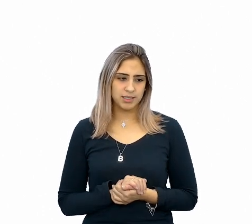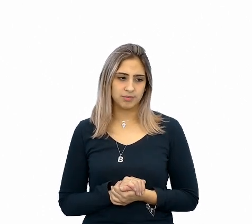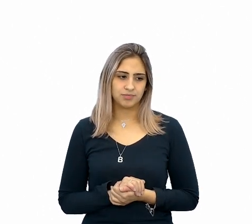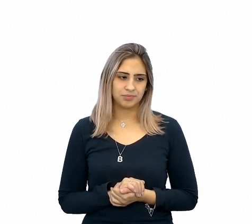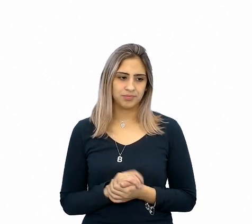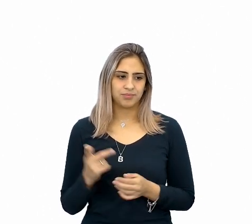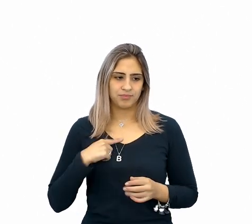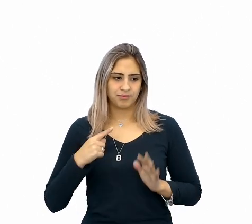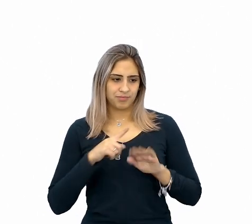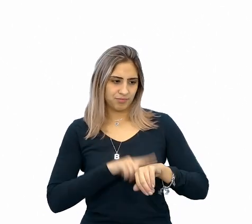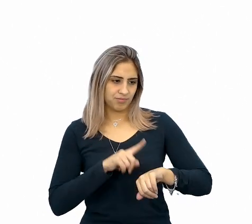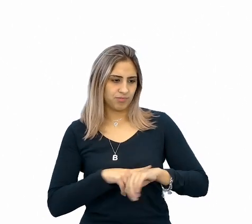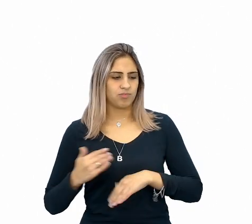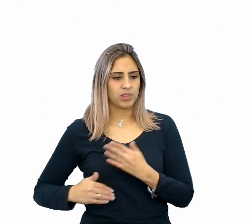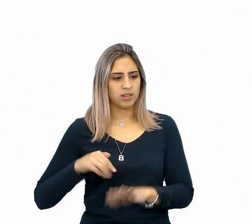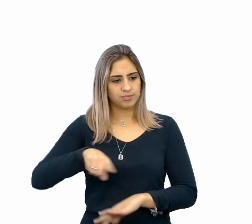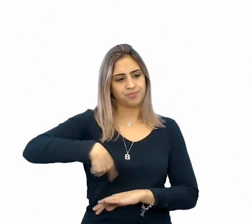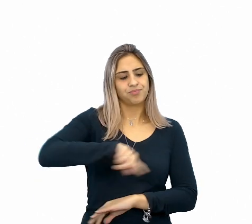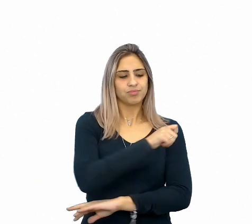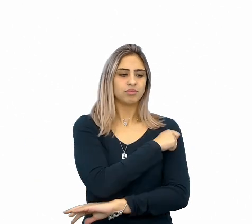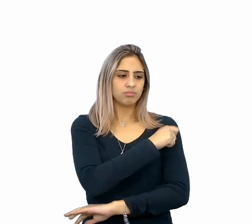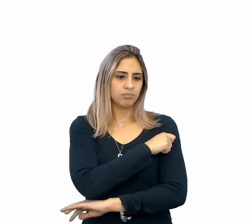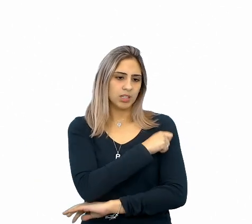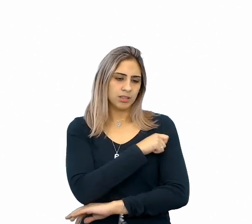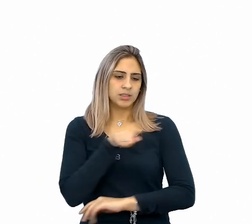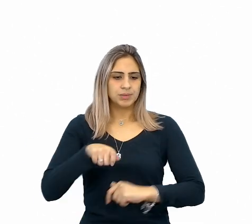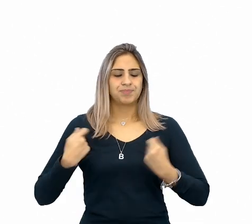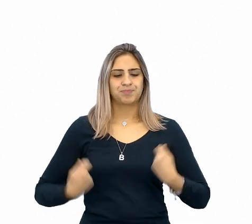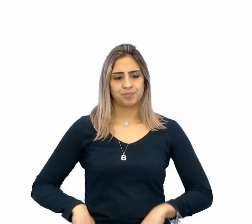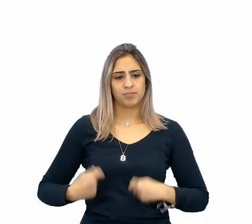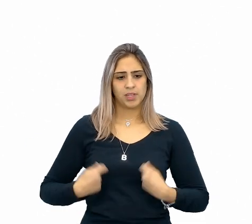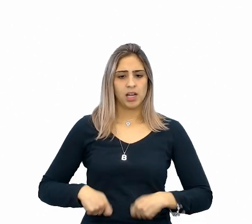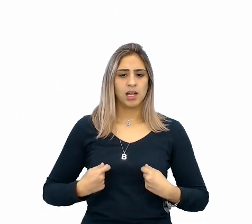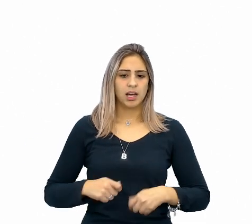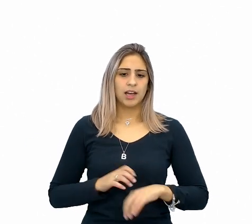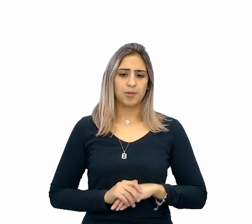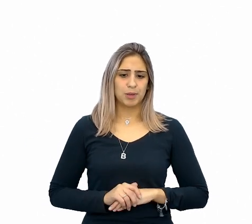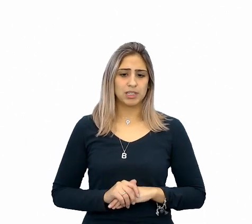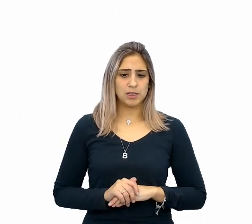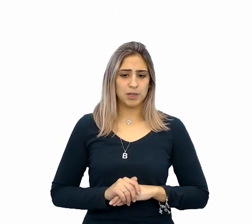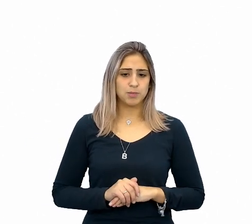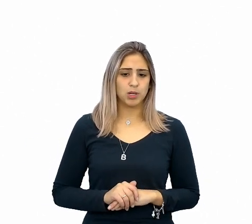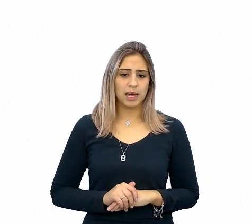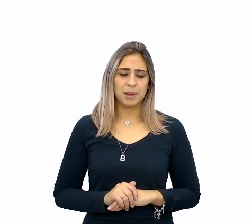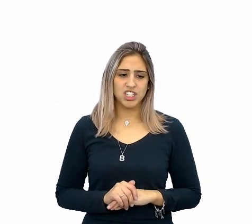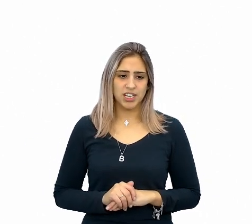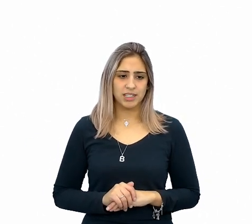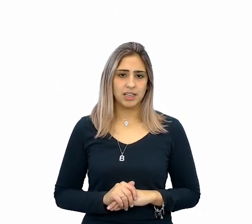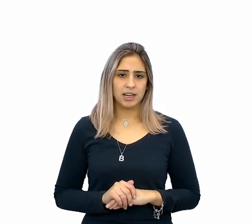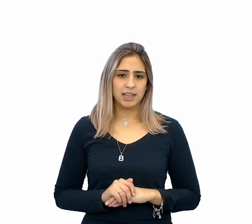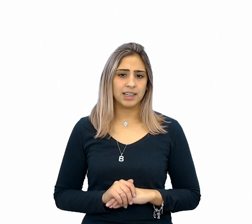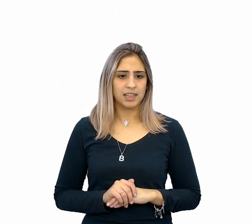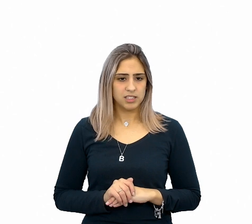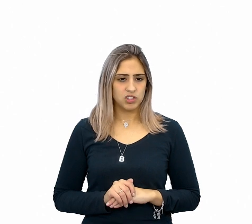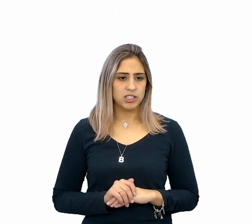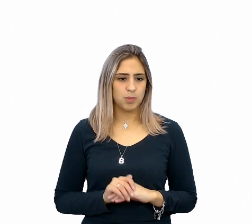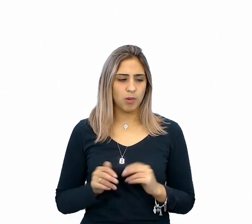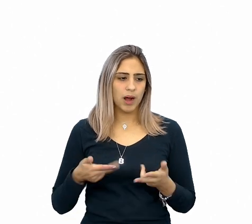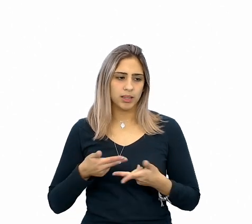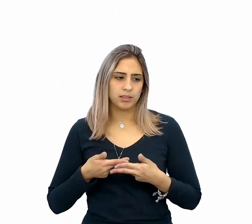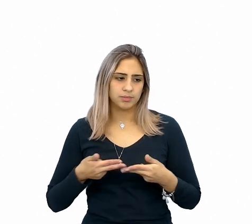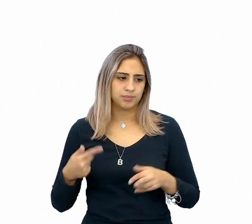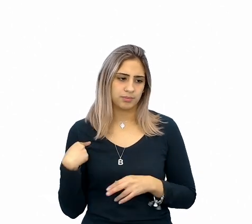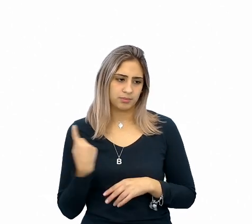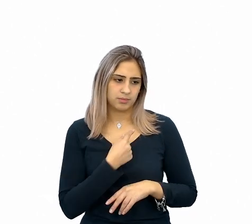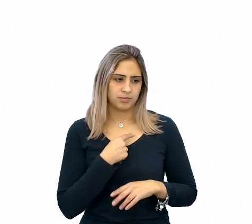dupla, ou mesmo aqueles estudantes que precisarão ditar para que você, professor ou professora, faça